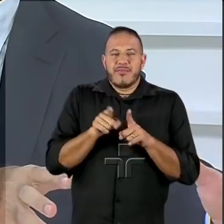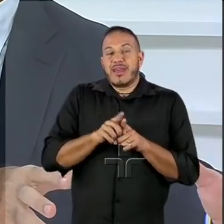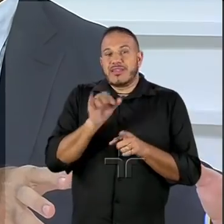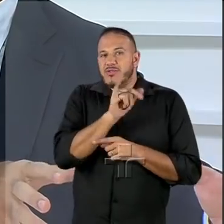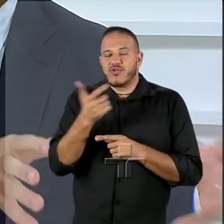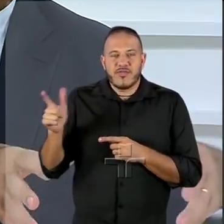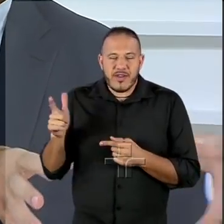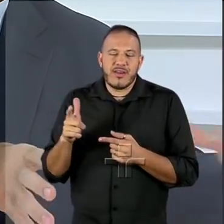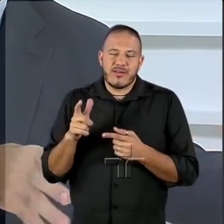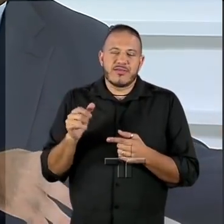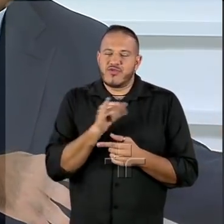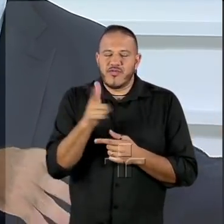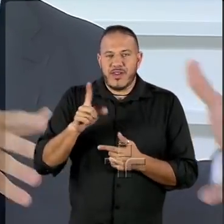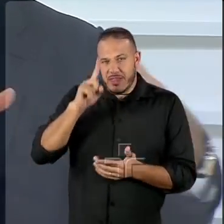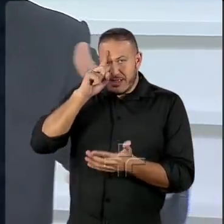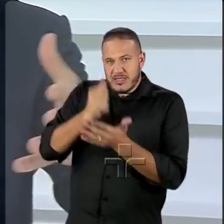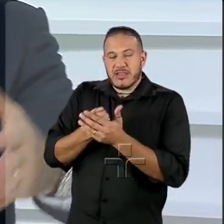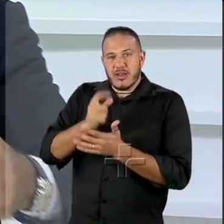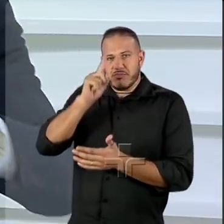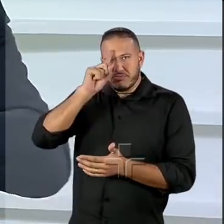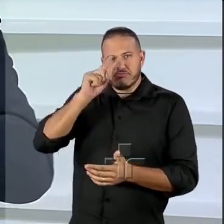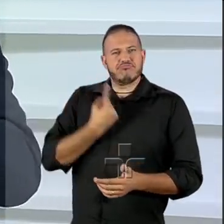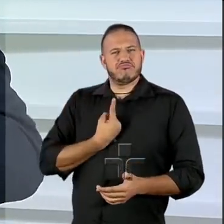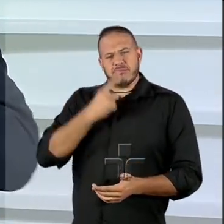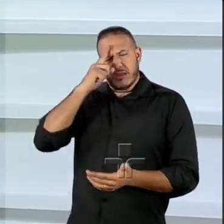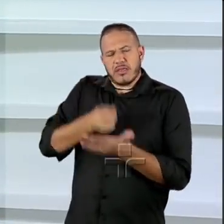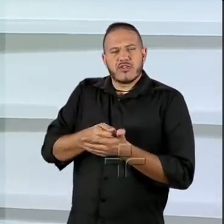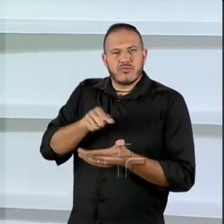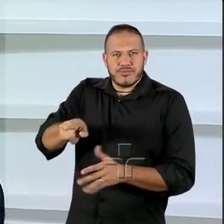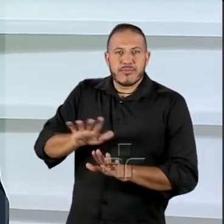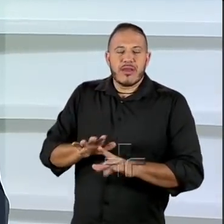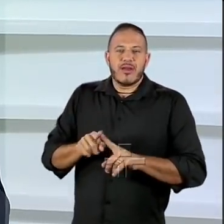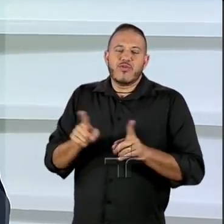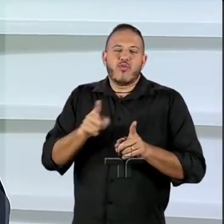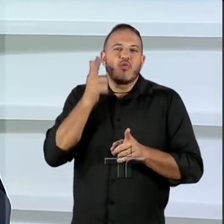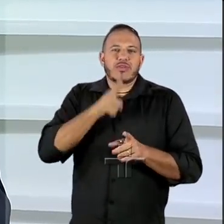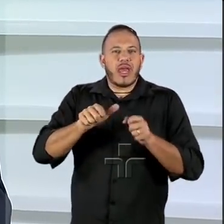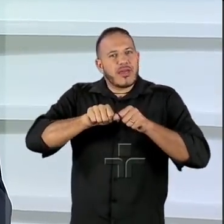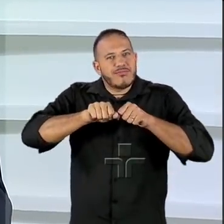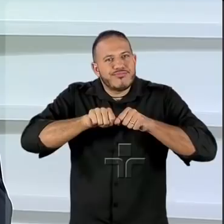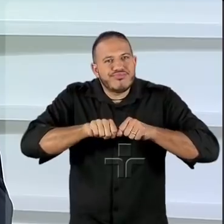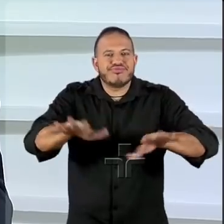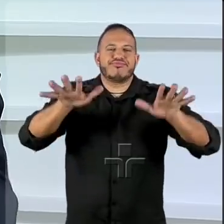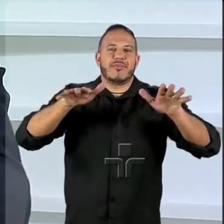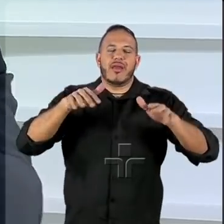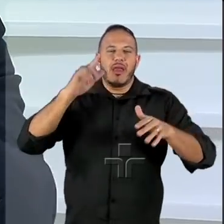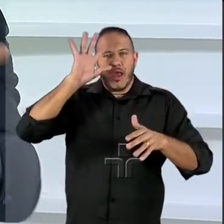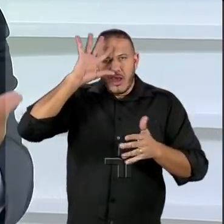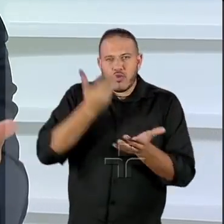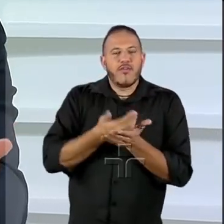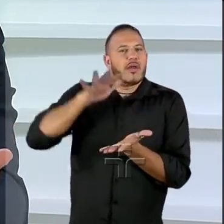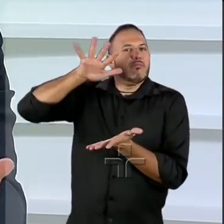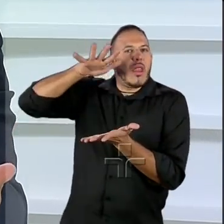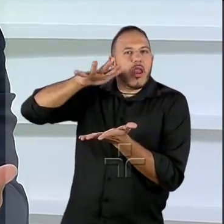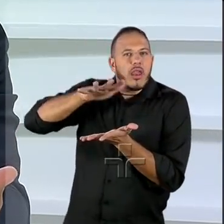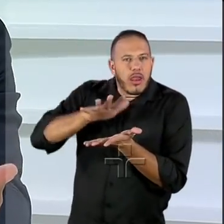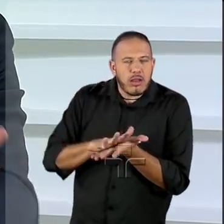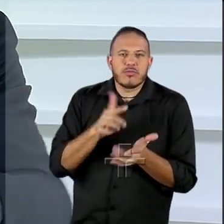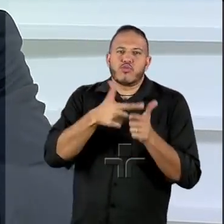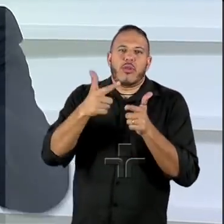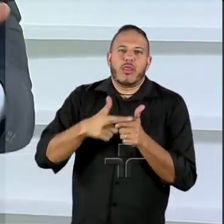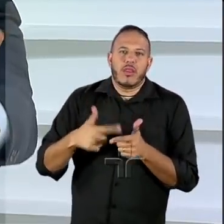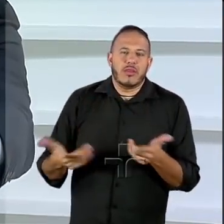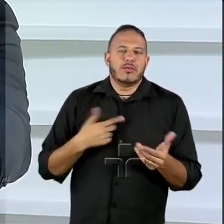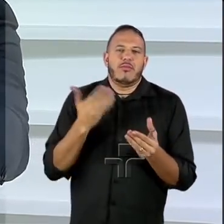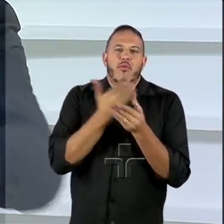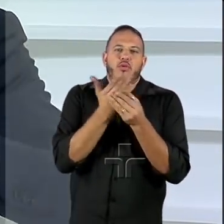as decisões monocráticas, infelizmente, não dá vazão a toda aquela demanda de prestação jurisdicional que